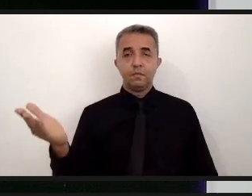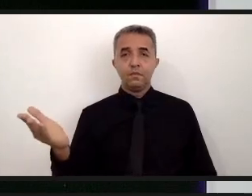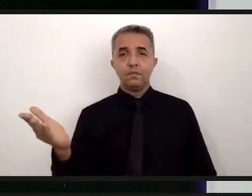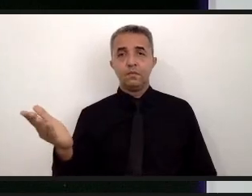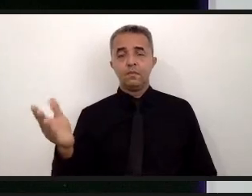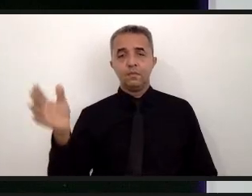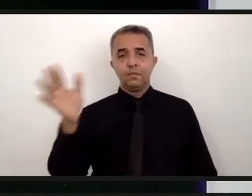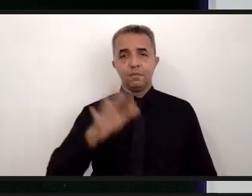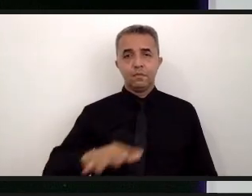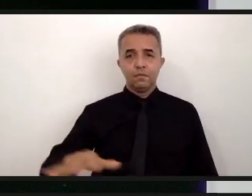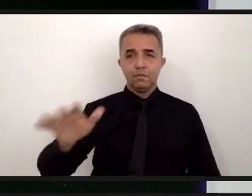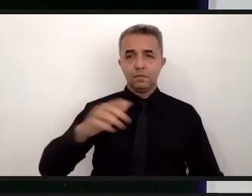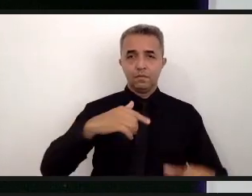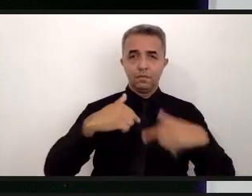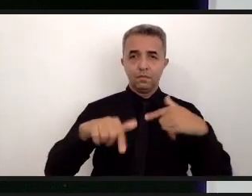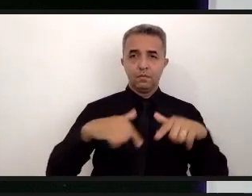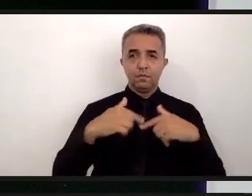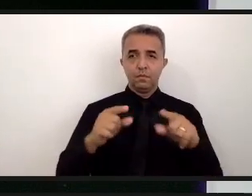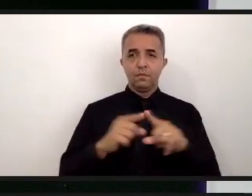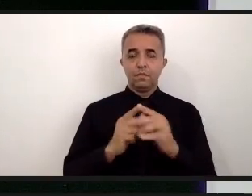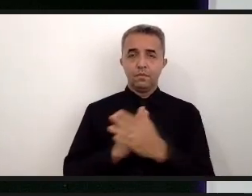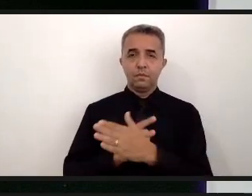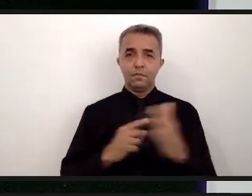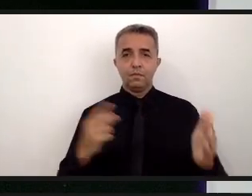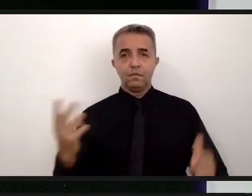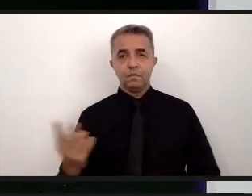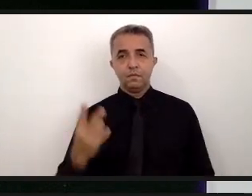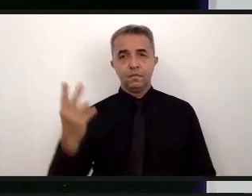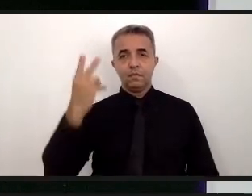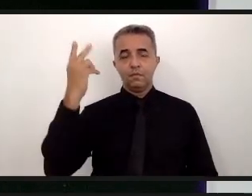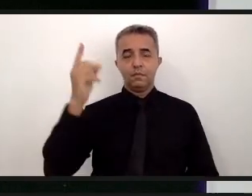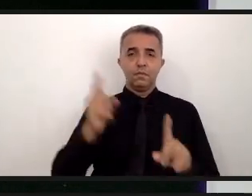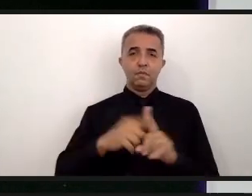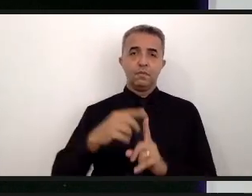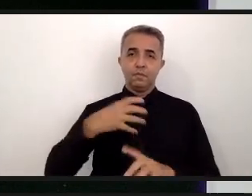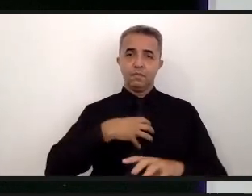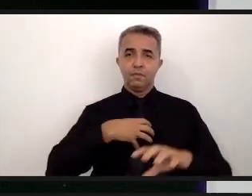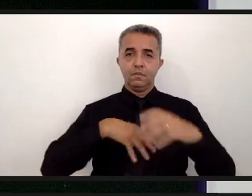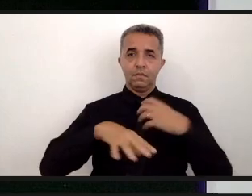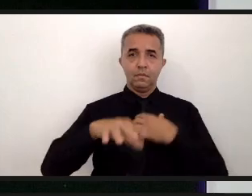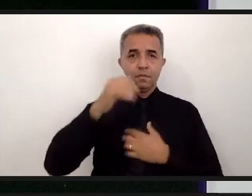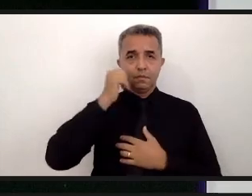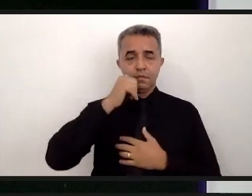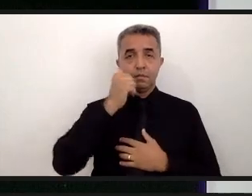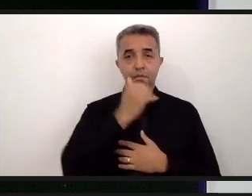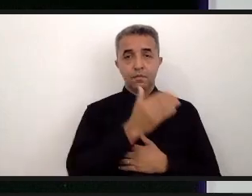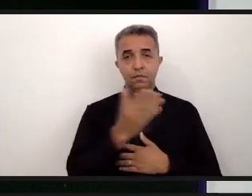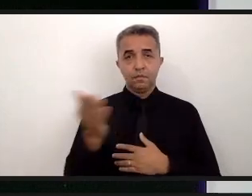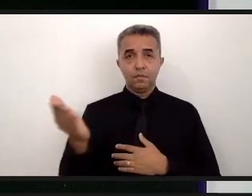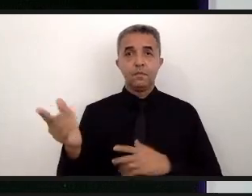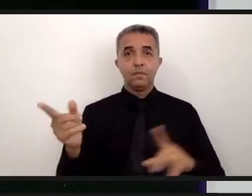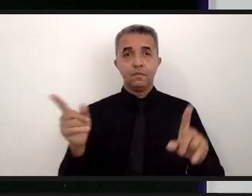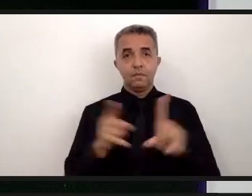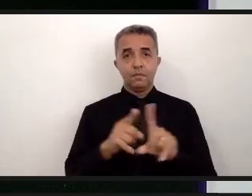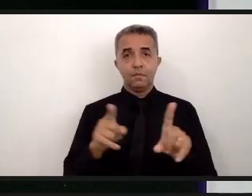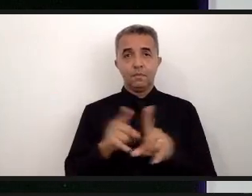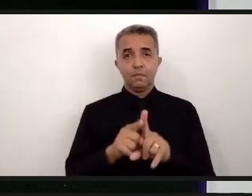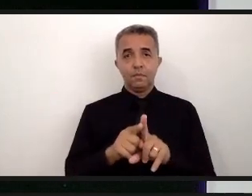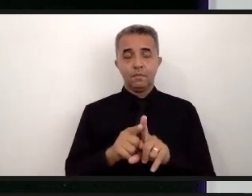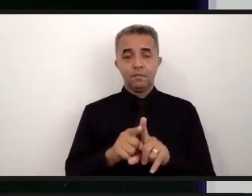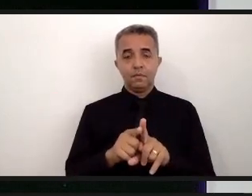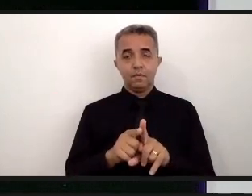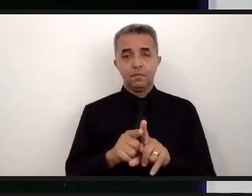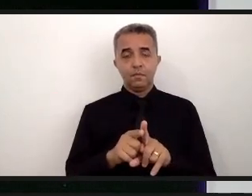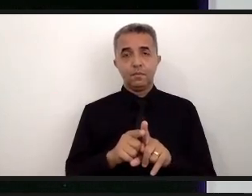setor de trabalho, levando os valores e a sensibilidade feminina. Também,